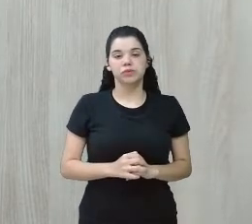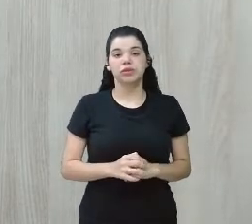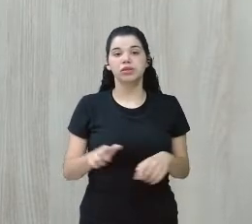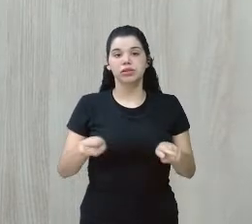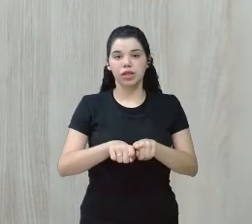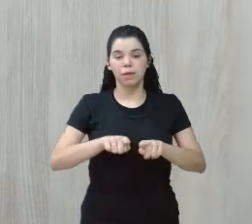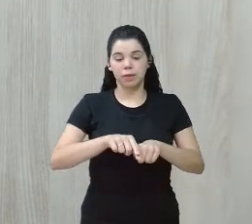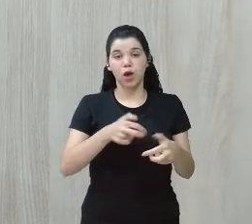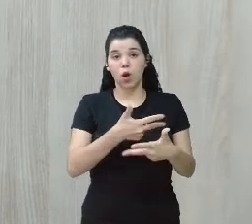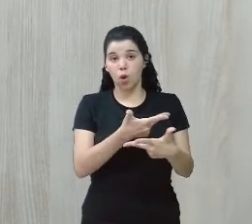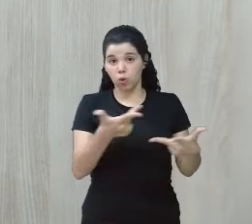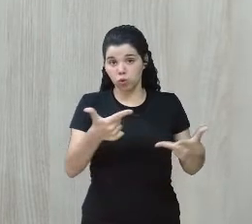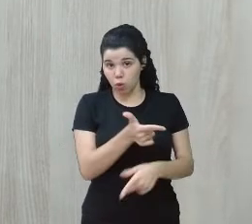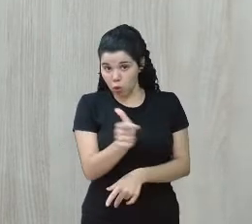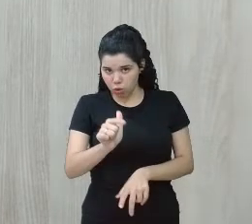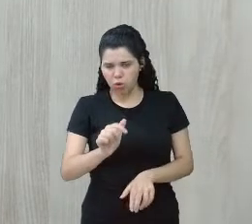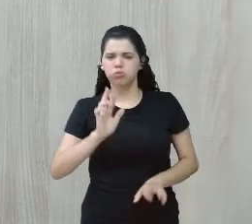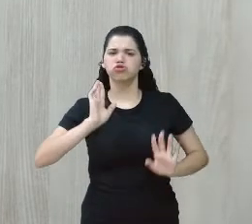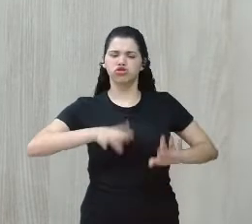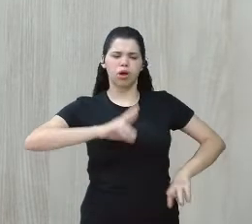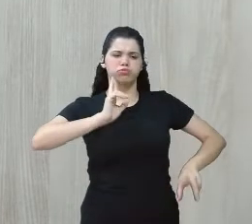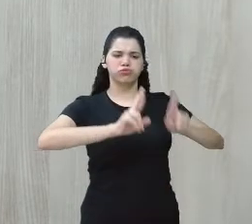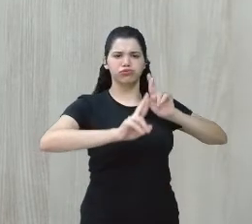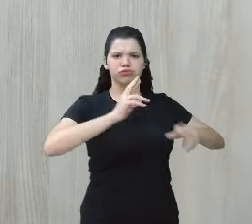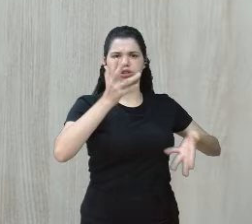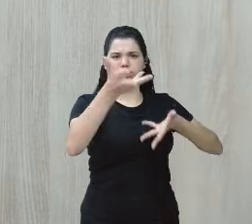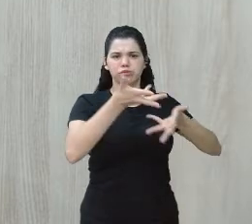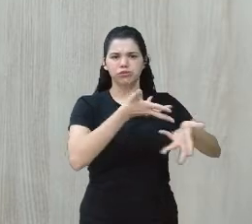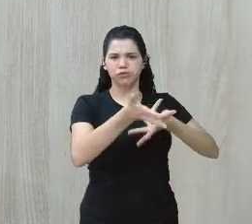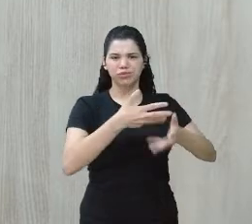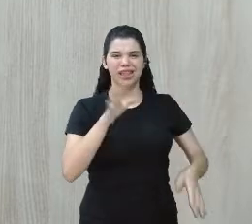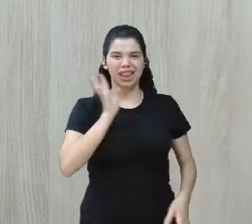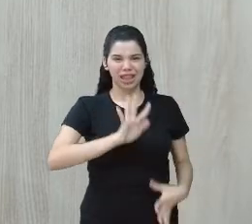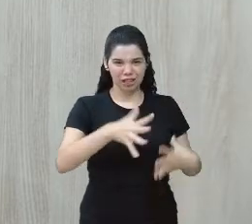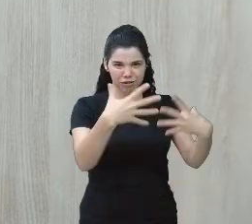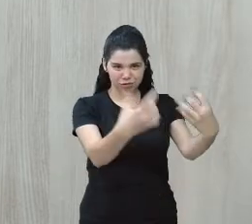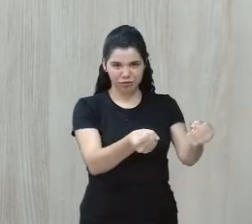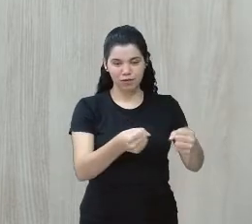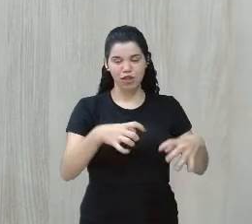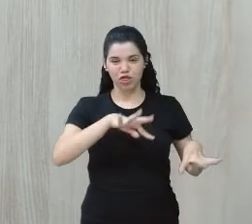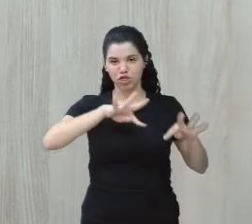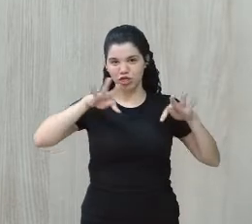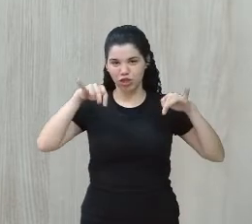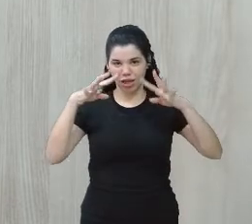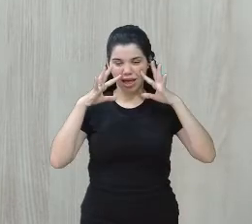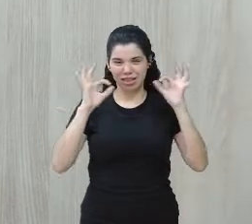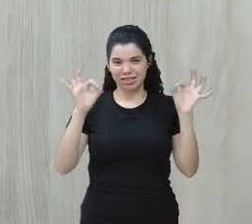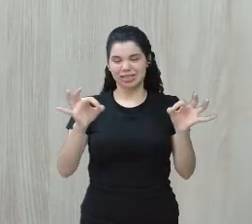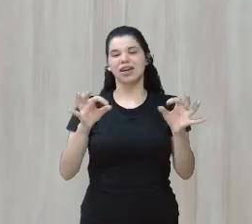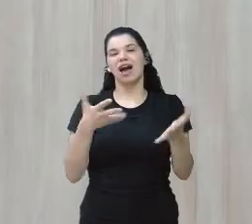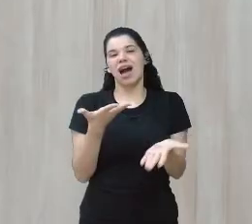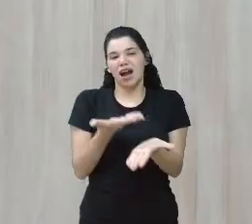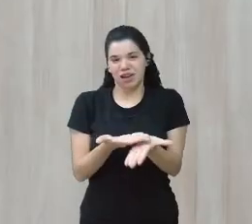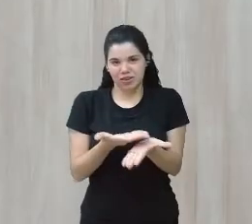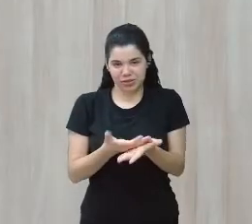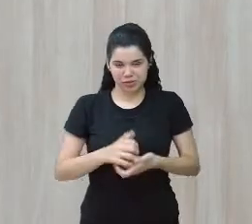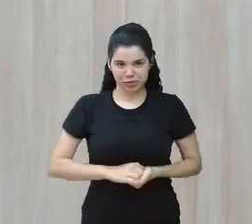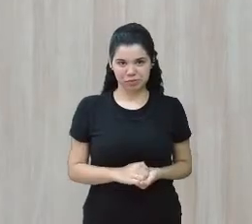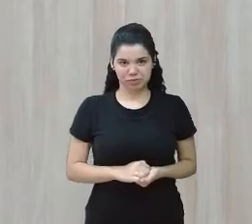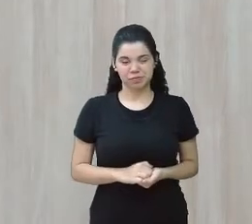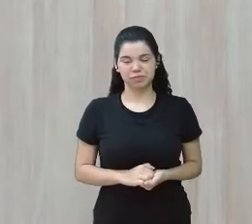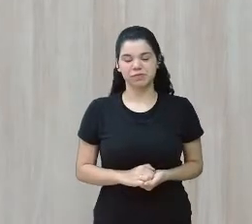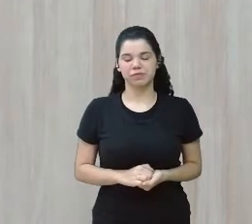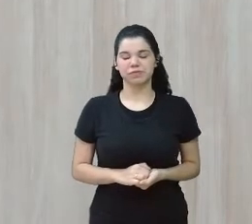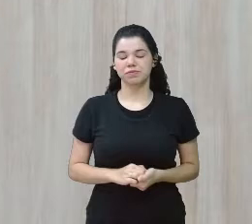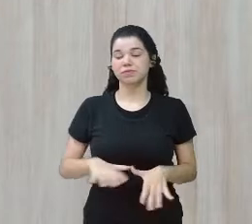vou respondendo aqui, né? E a nossa conversa vai ser bem legal. Vamos lá, todos atentos à aula. Então, gente, continuando,